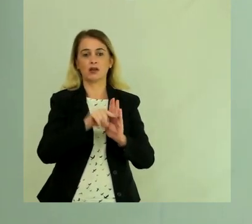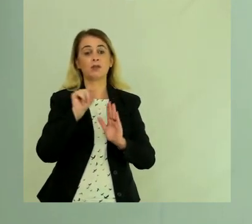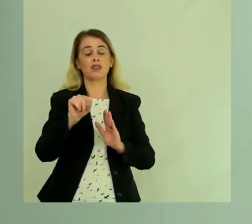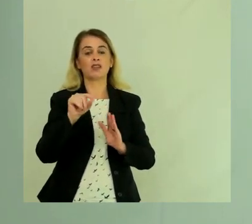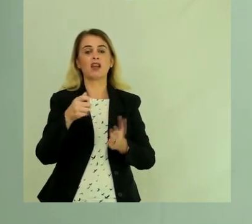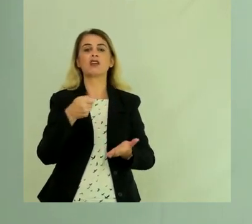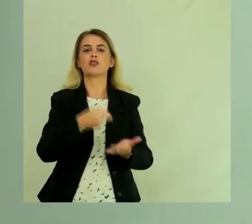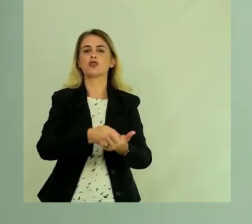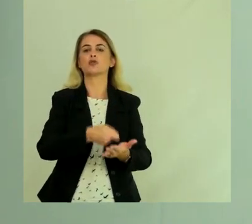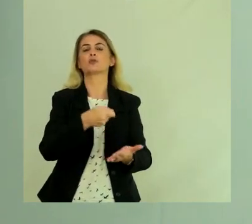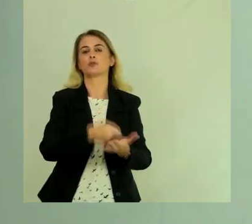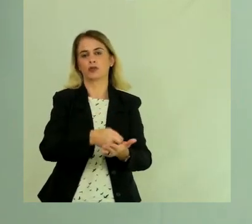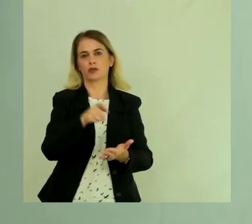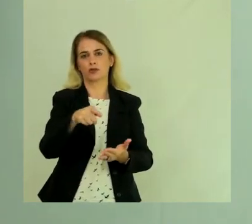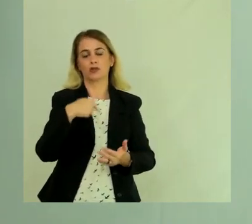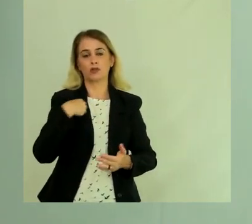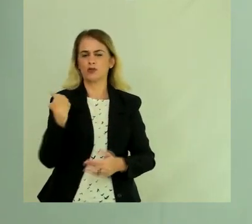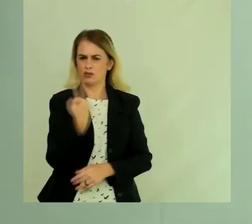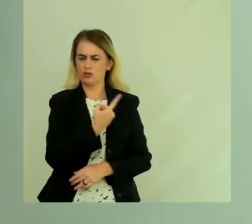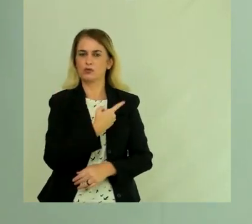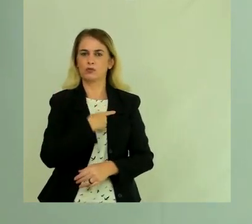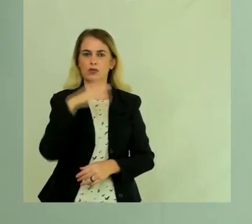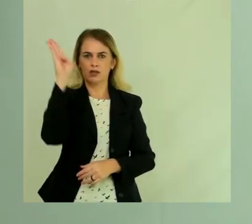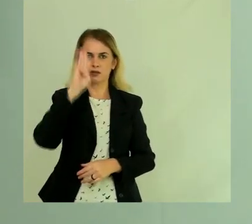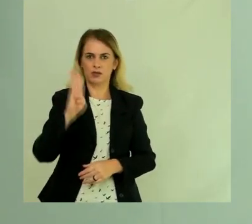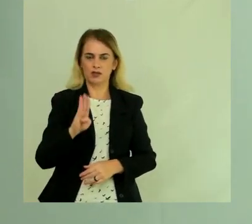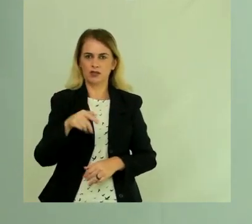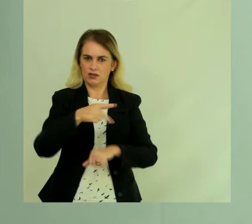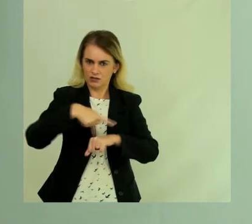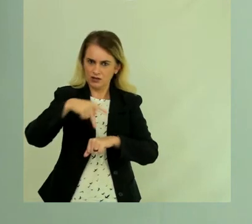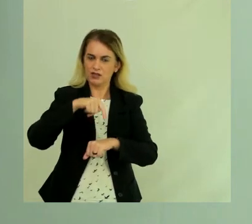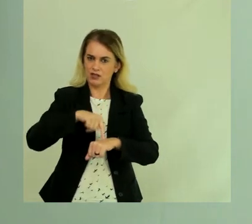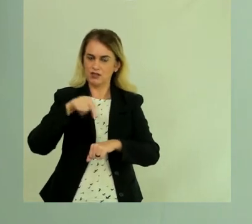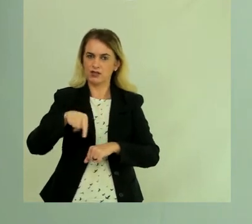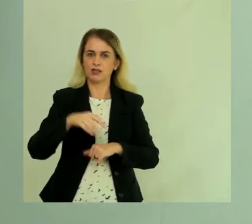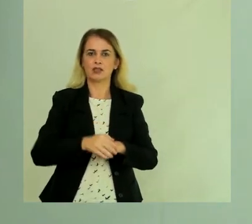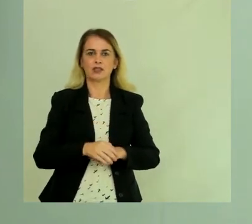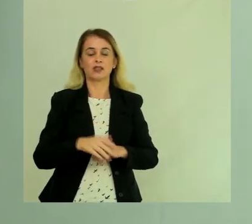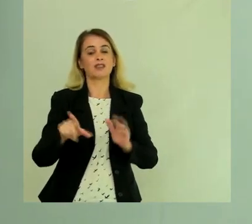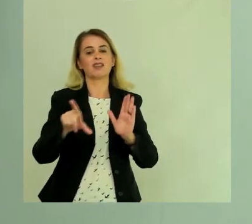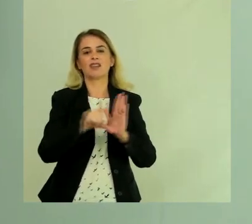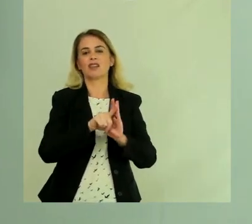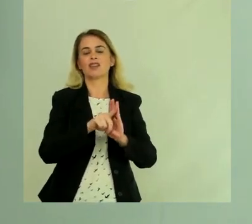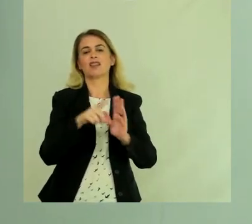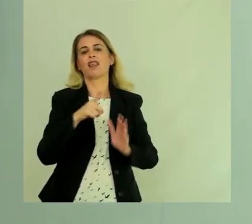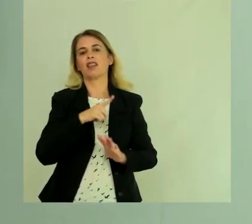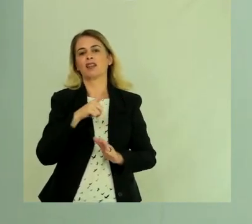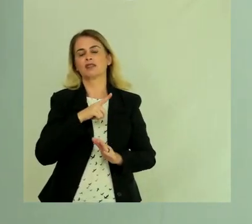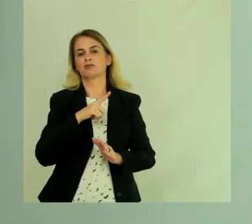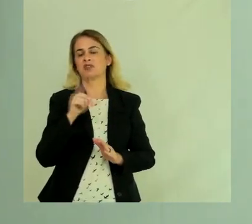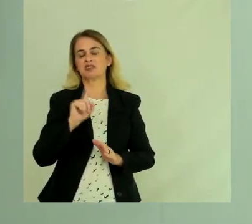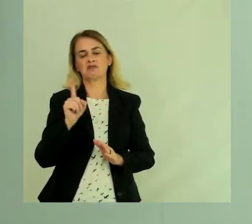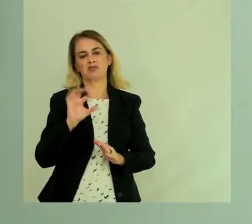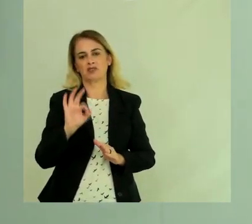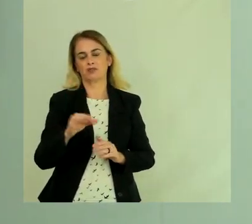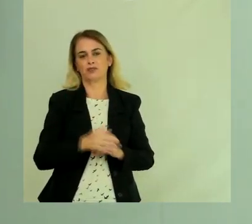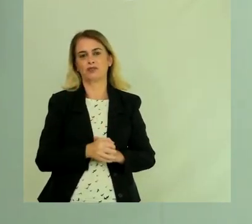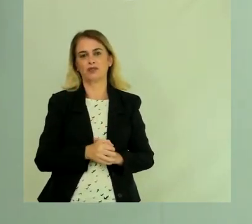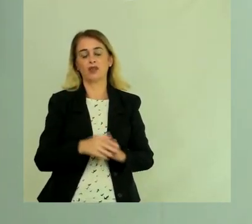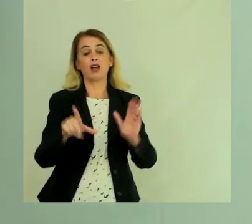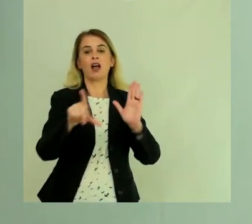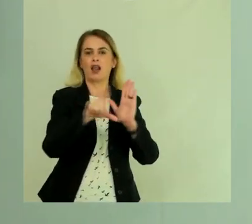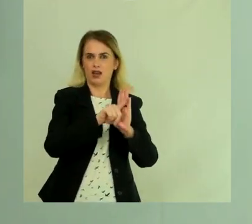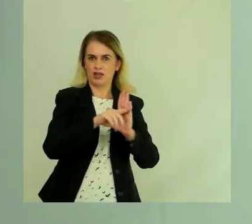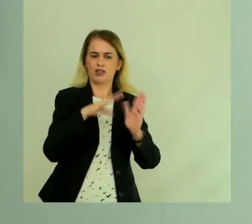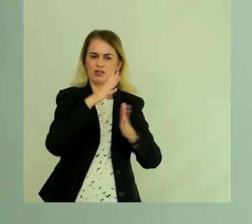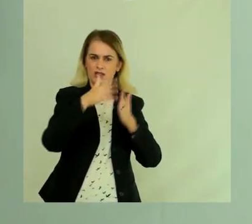cumprido. Nosso país, ele tem muitas leis, mas não são cumpridas. Então, por exemplo, a lei da Libras, né,